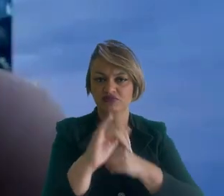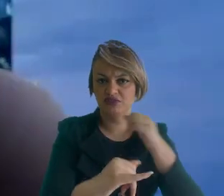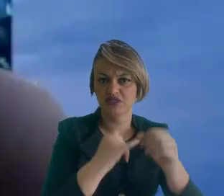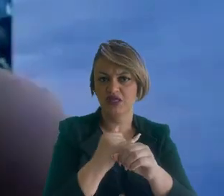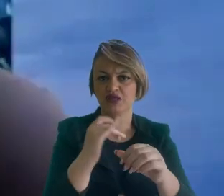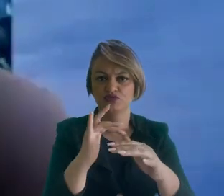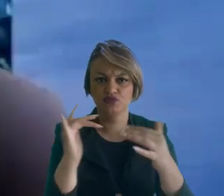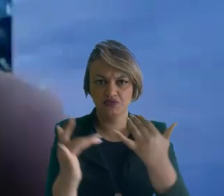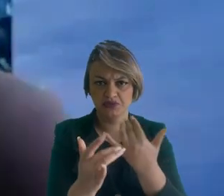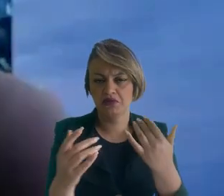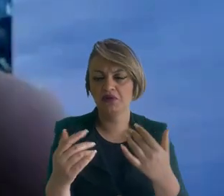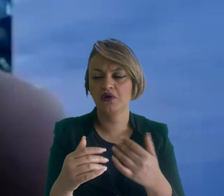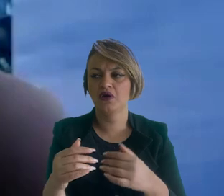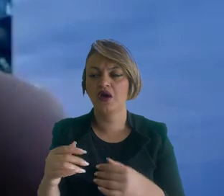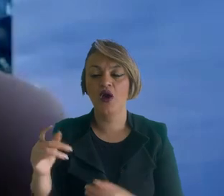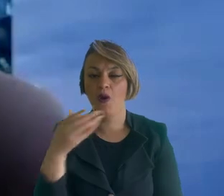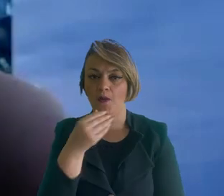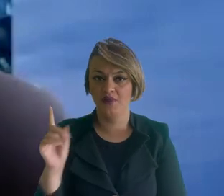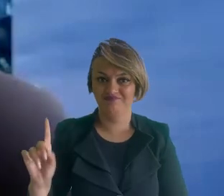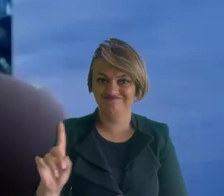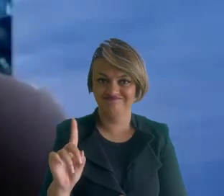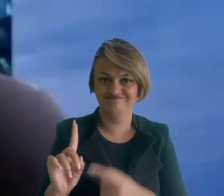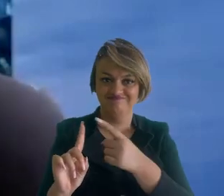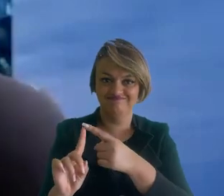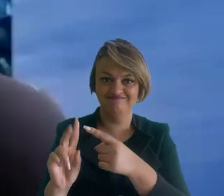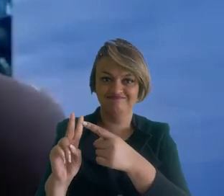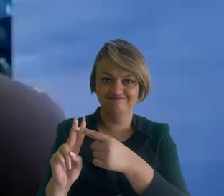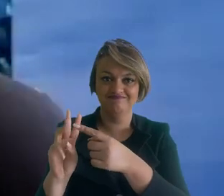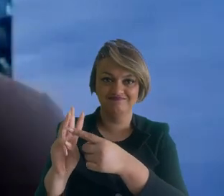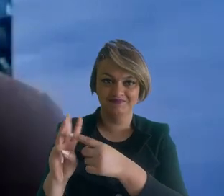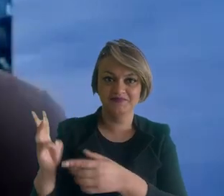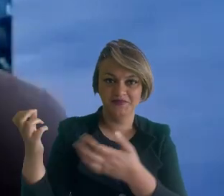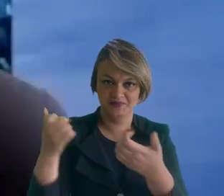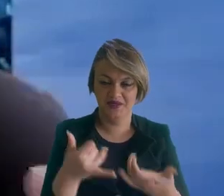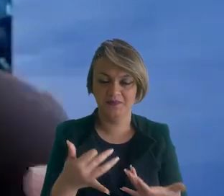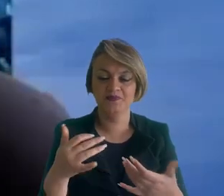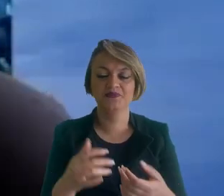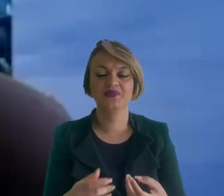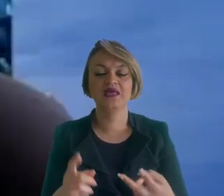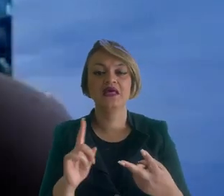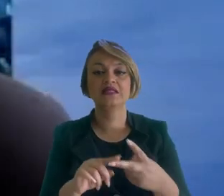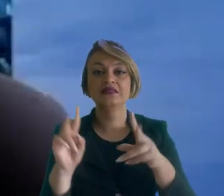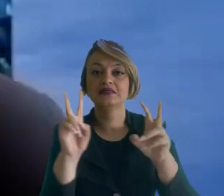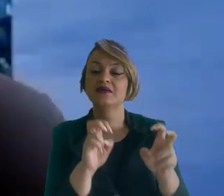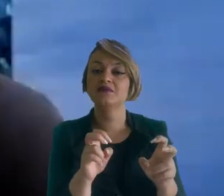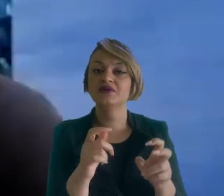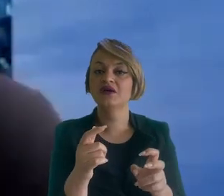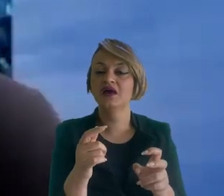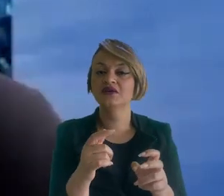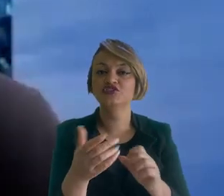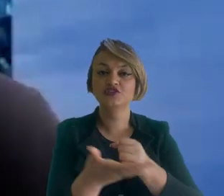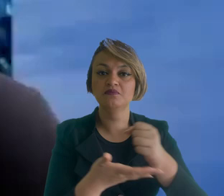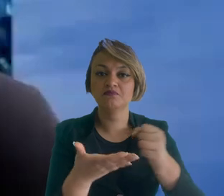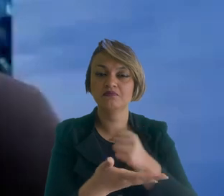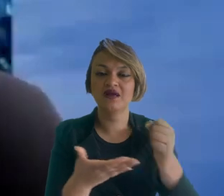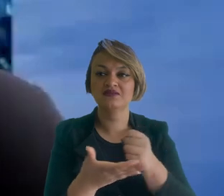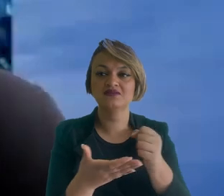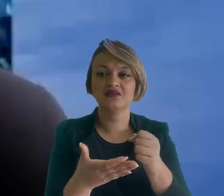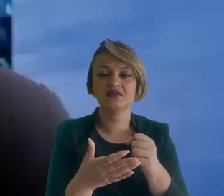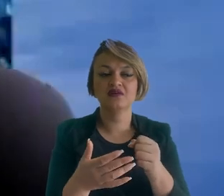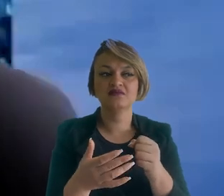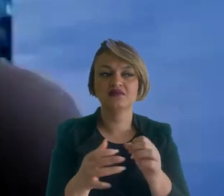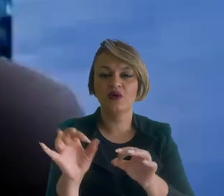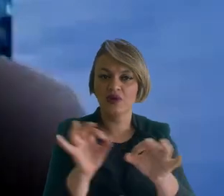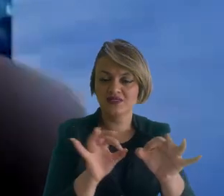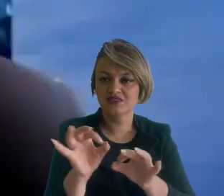pelos professores Rogério Donini e Marcelo que avassa a questão dos conceitos fundamentais da responsabilidade